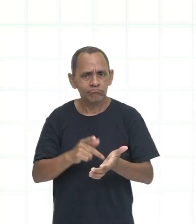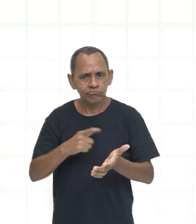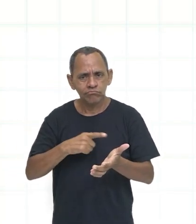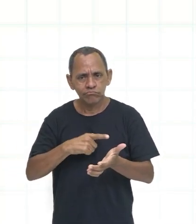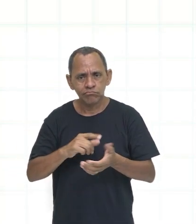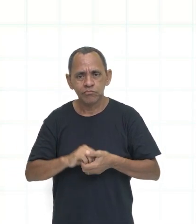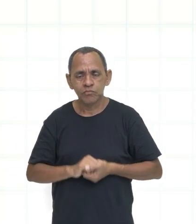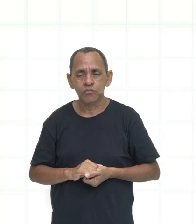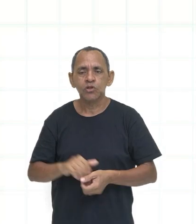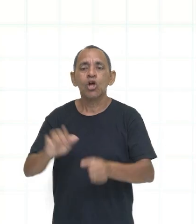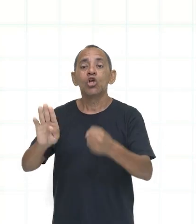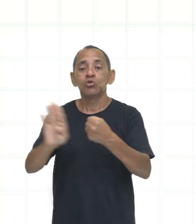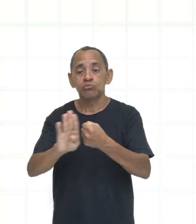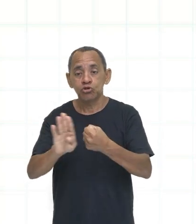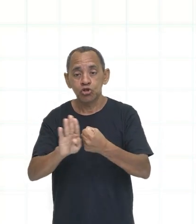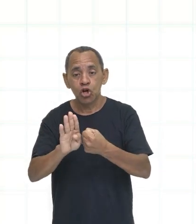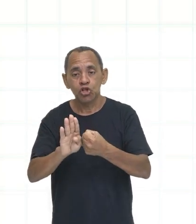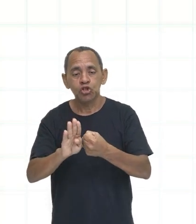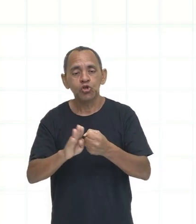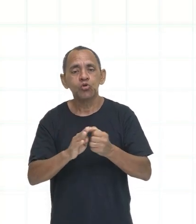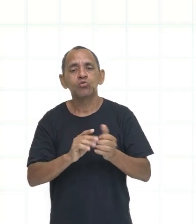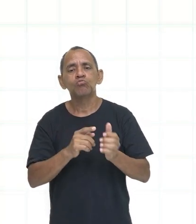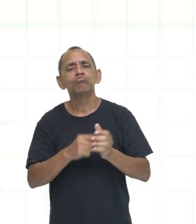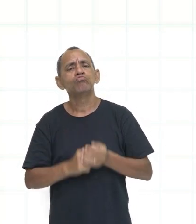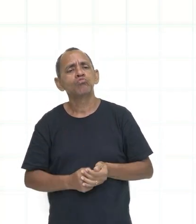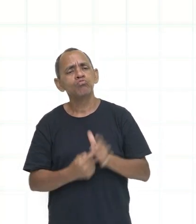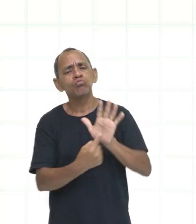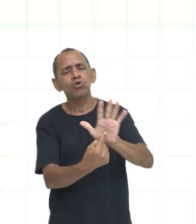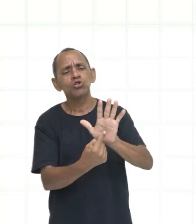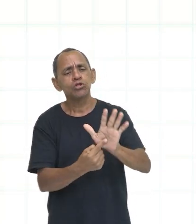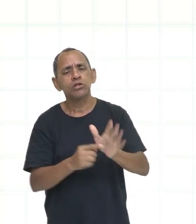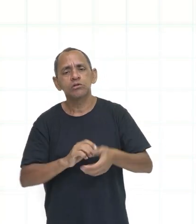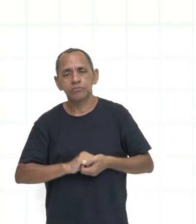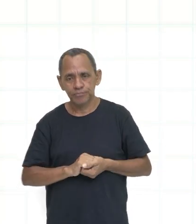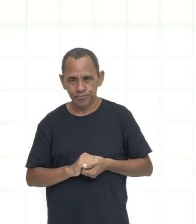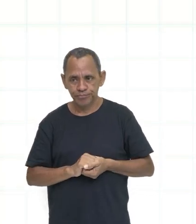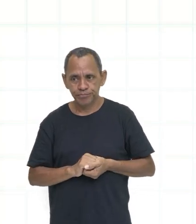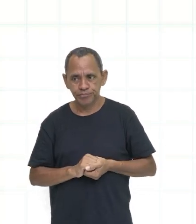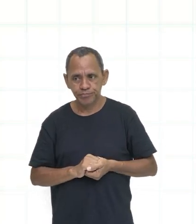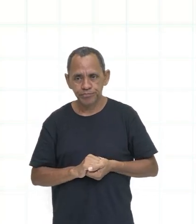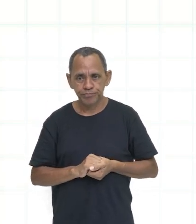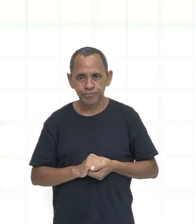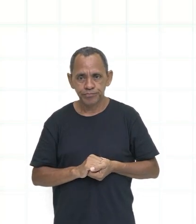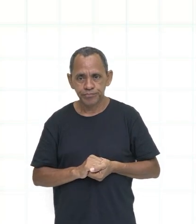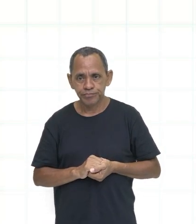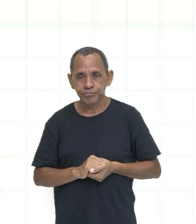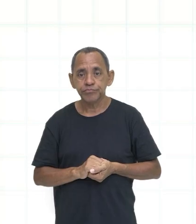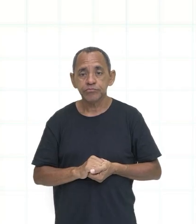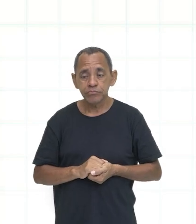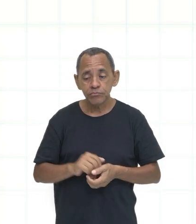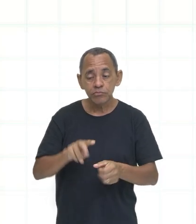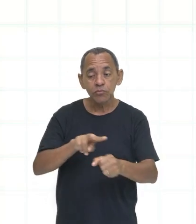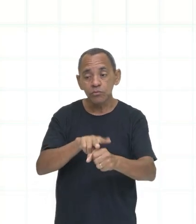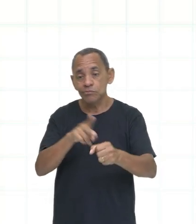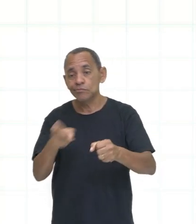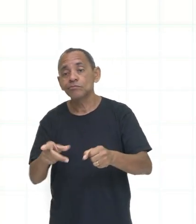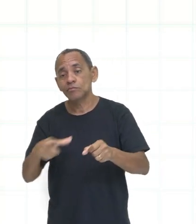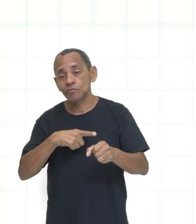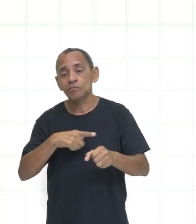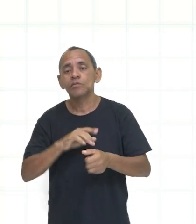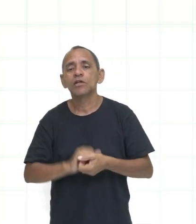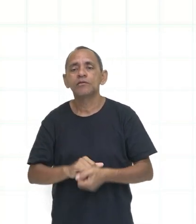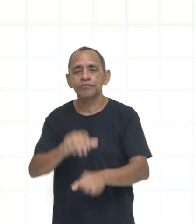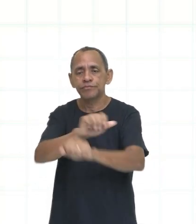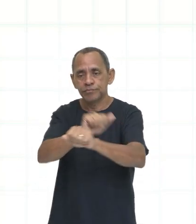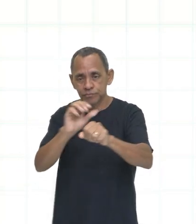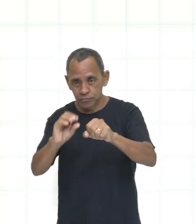estou me referindo, tá? Por isso, ele é um artigo definido. Ao lado dele, eu vou ter, então, os artigos indefinidos, que em língua inglesa